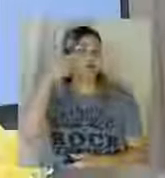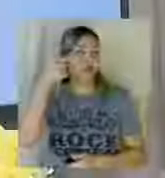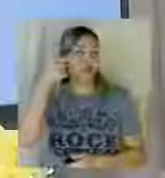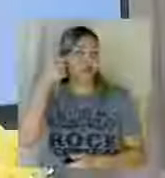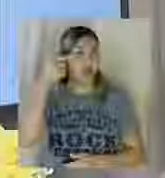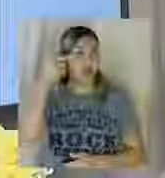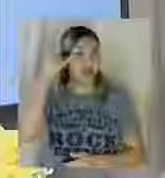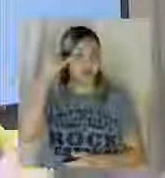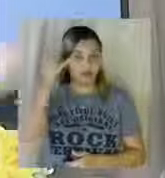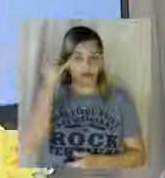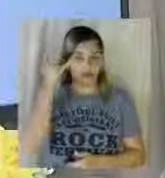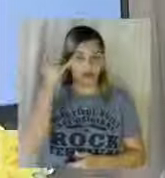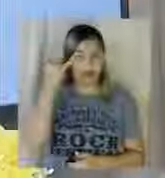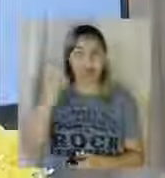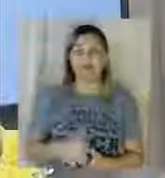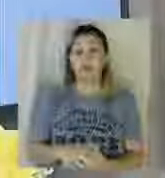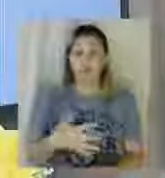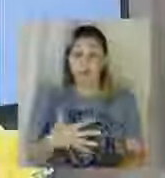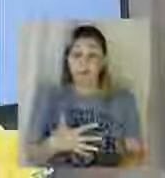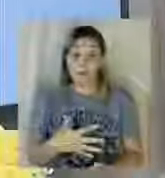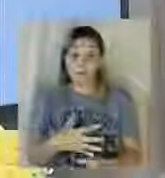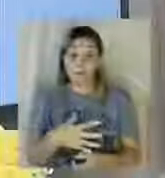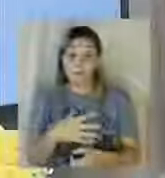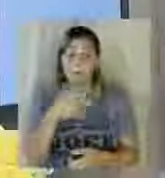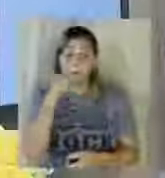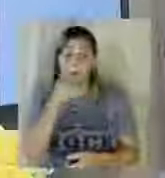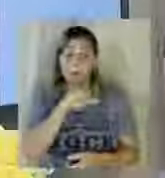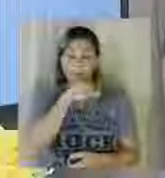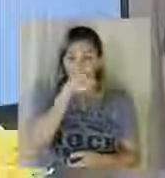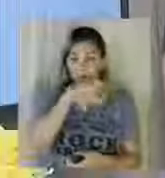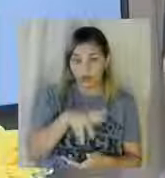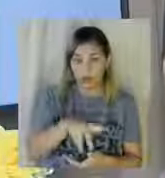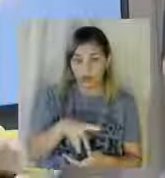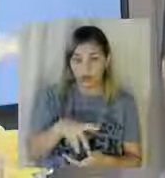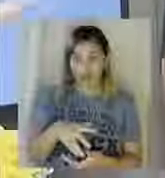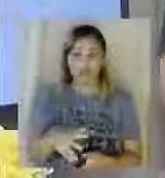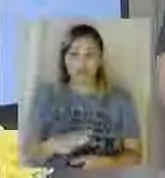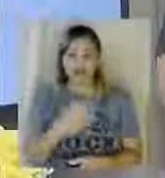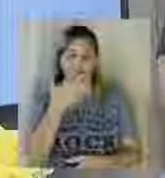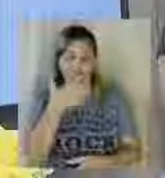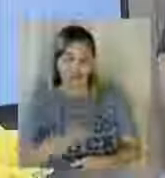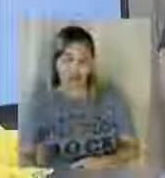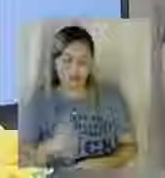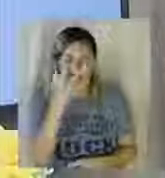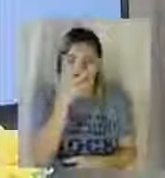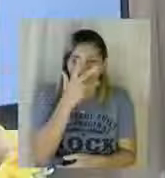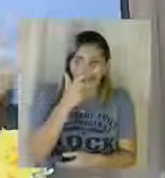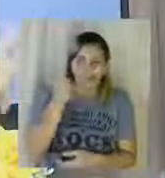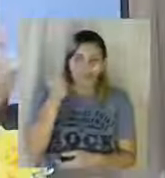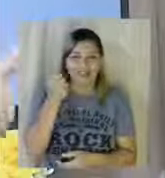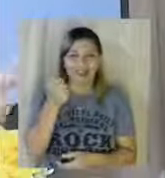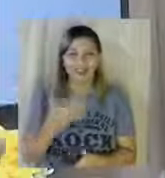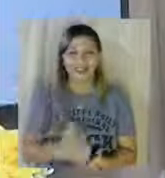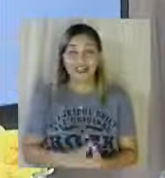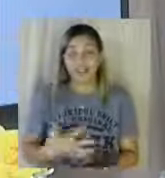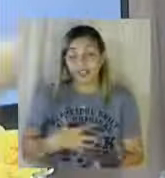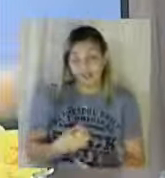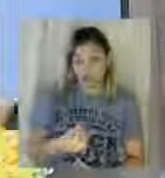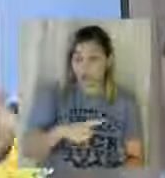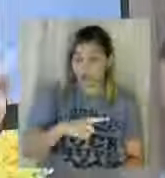verdade, ela é mãe de uma criança linda, além de uma mulher muito bonita. A Aline tem um